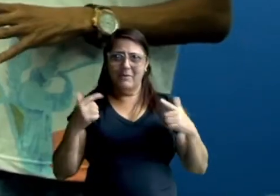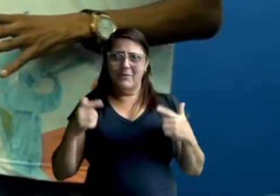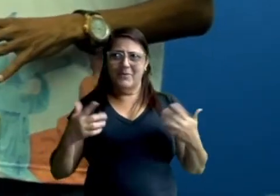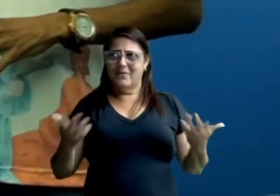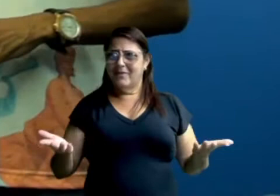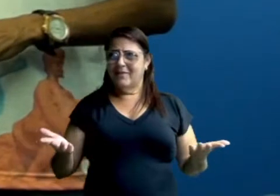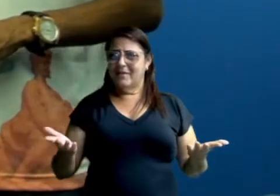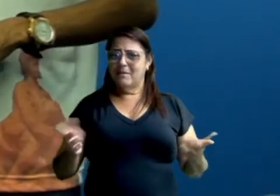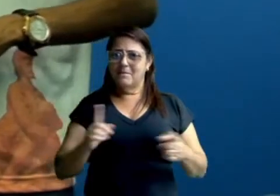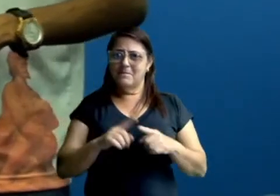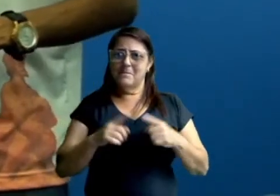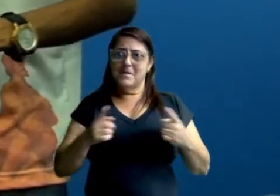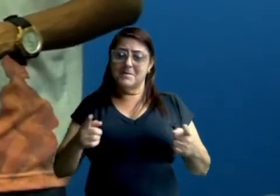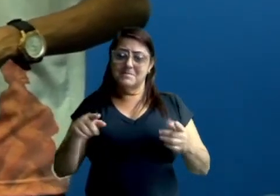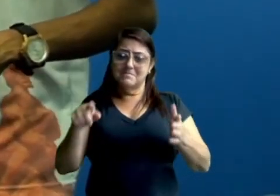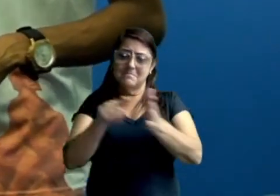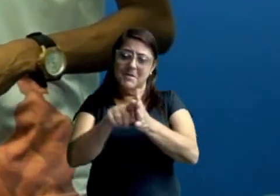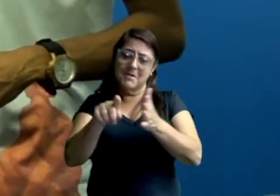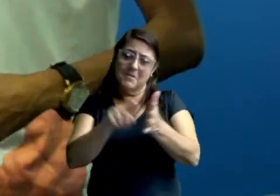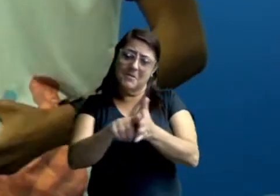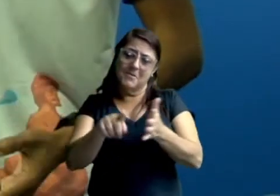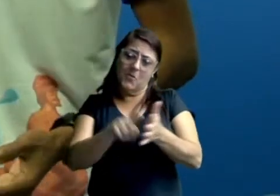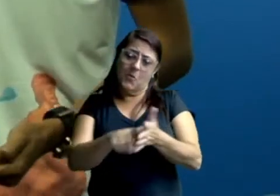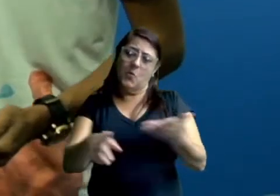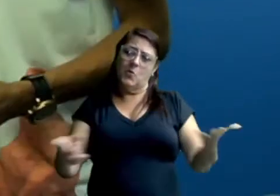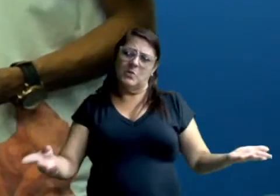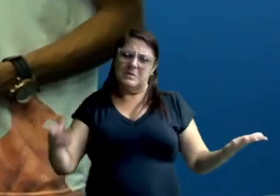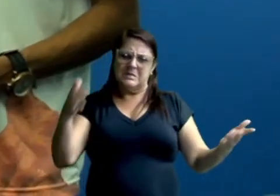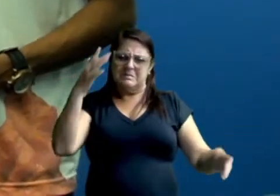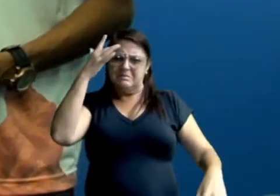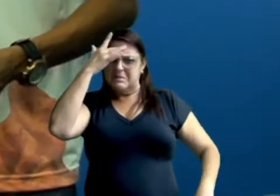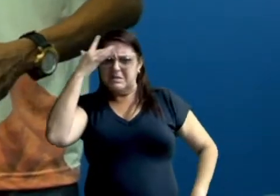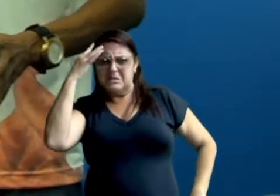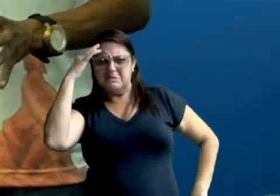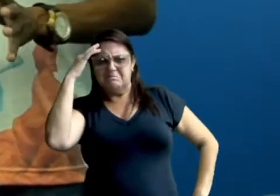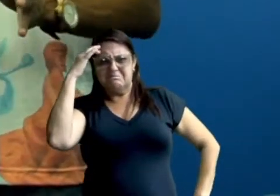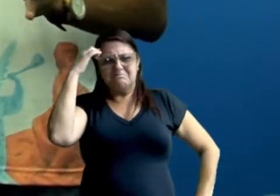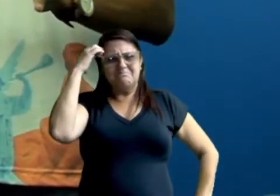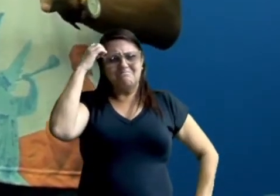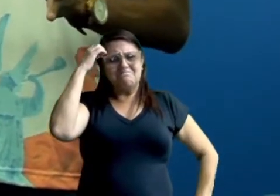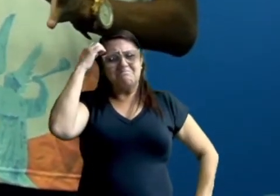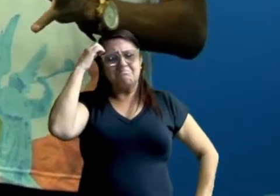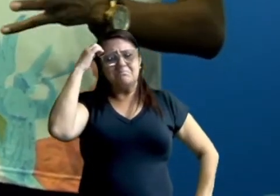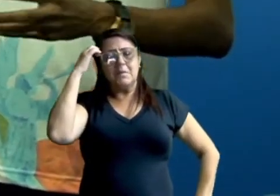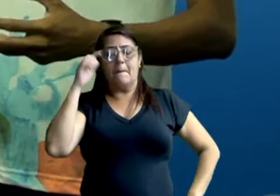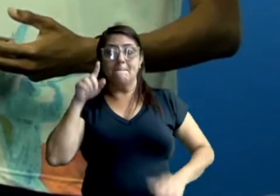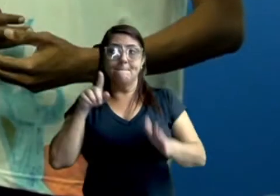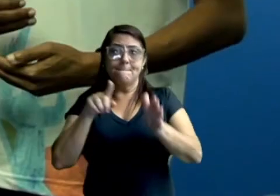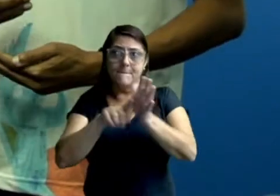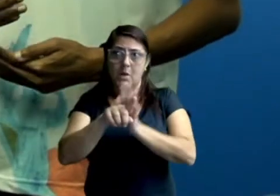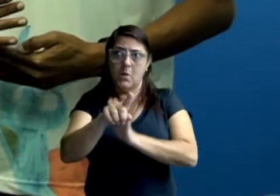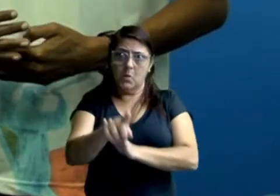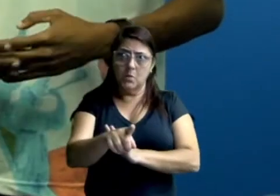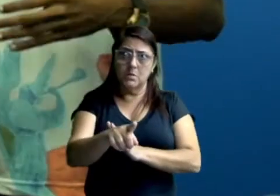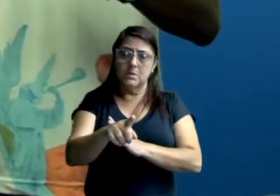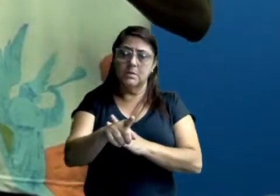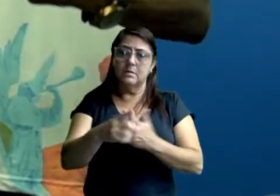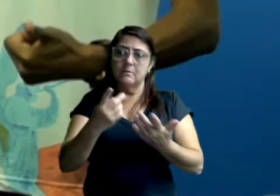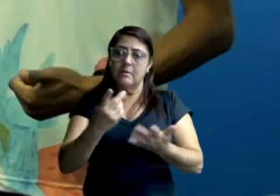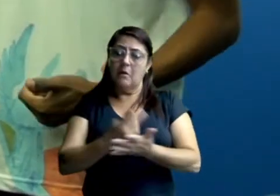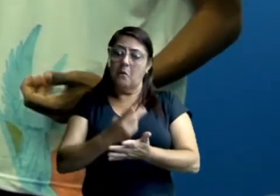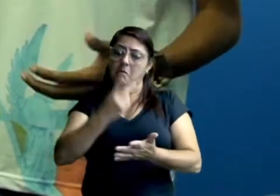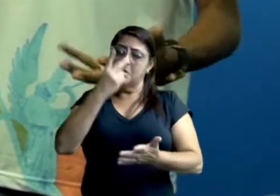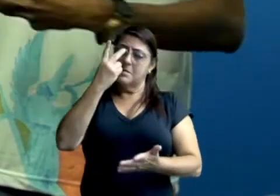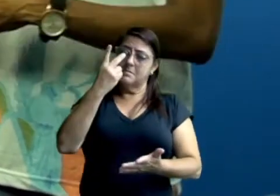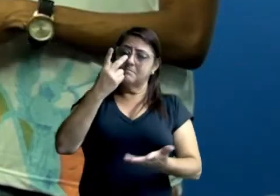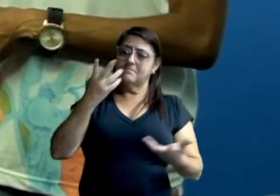Então, mas são perguntas que às vezes intrigam muito a gente. Então, são essas perguntas e mais algumas que vão surgir que a gente vai ver a